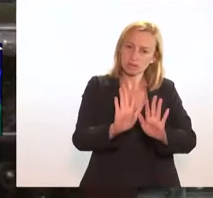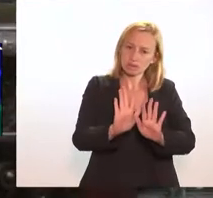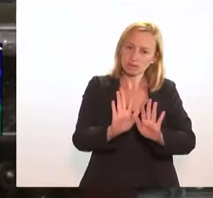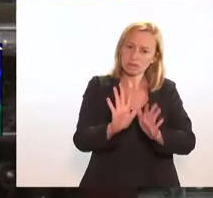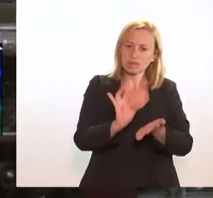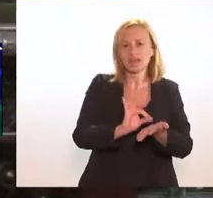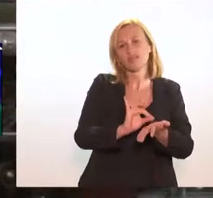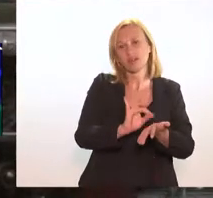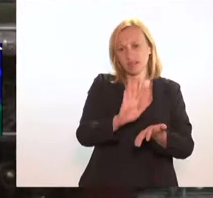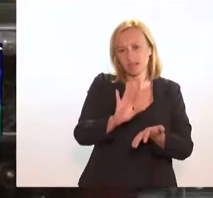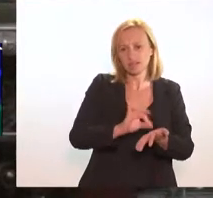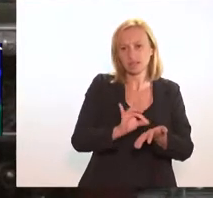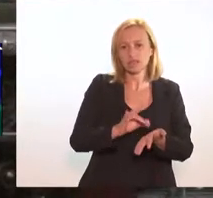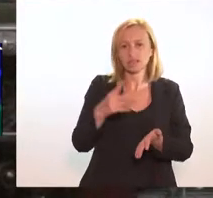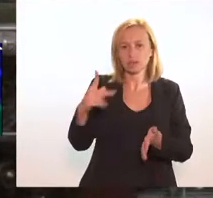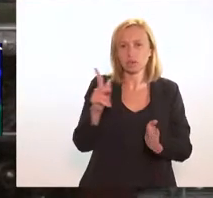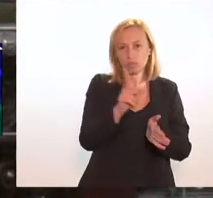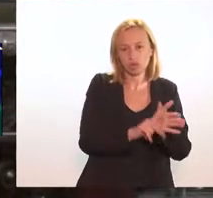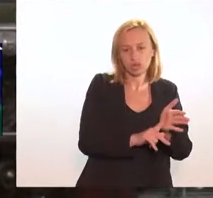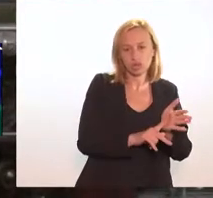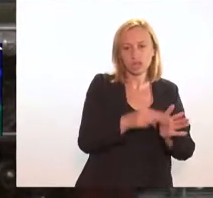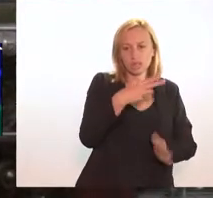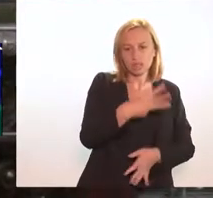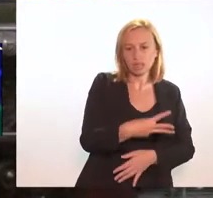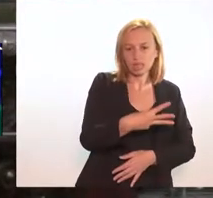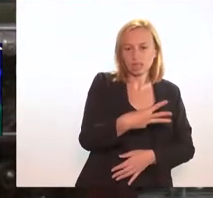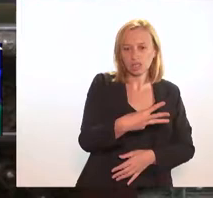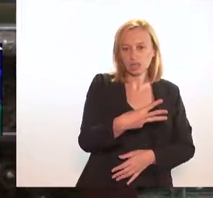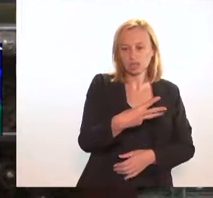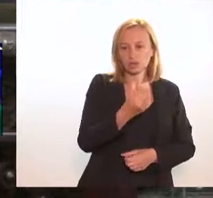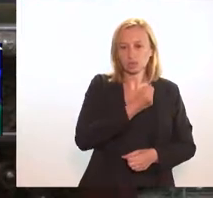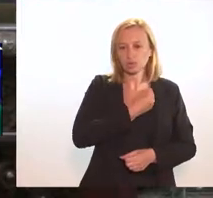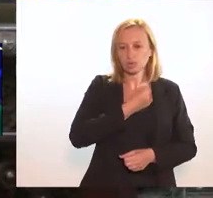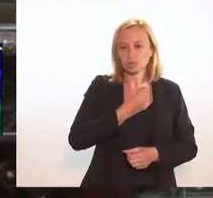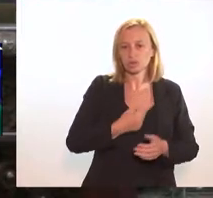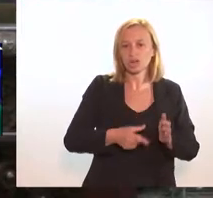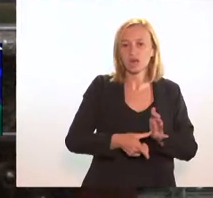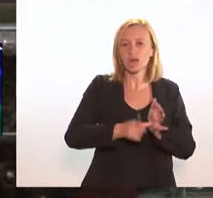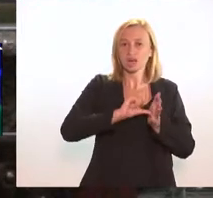verdade, seu projeto é três números anterior do que o dele.